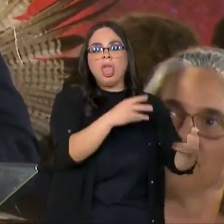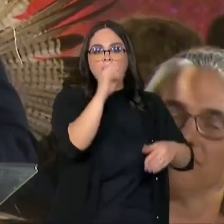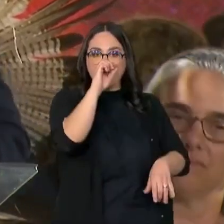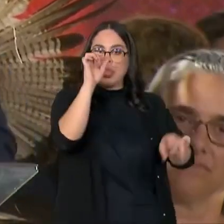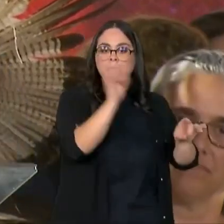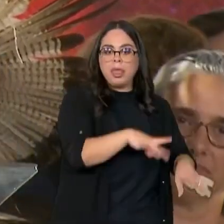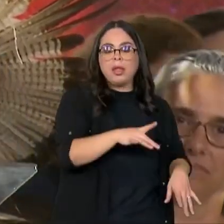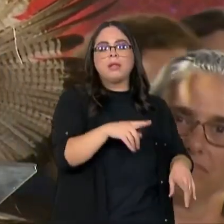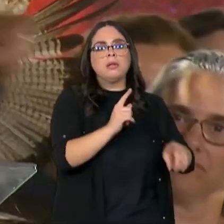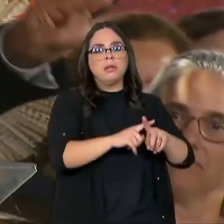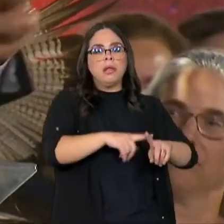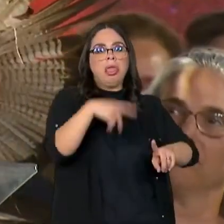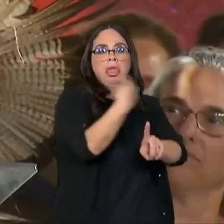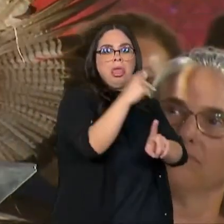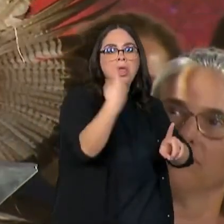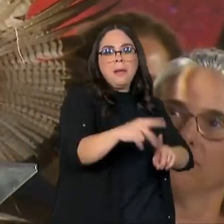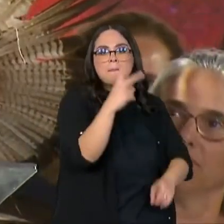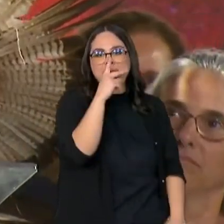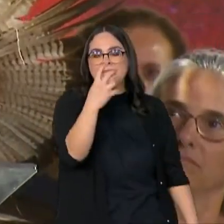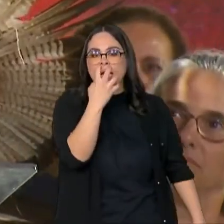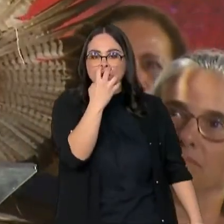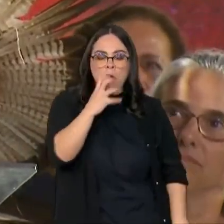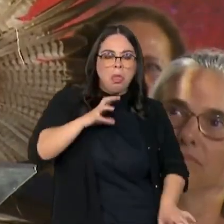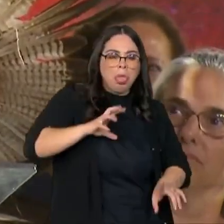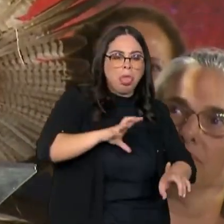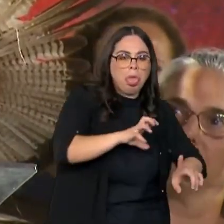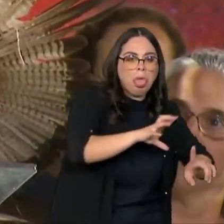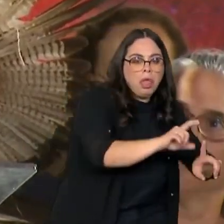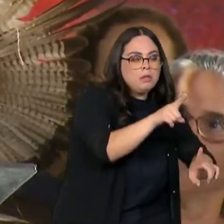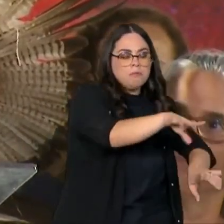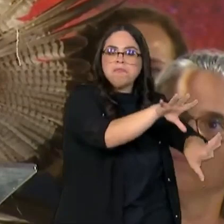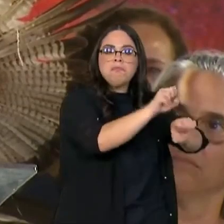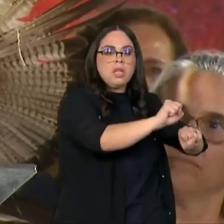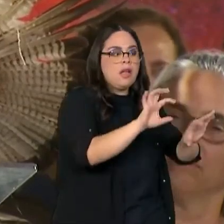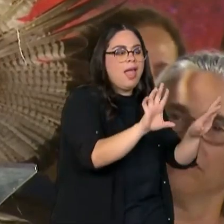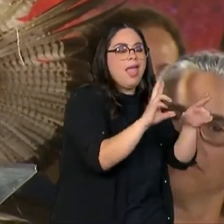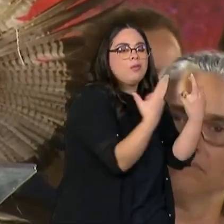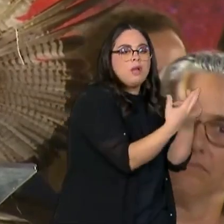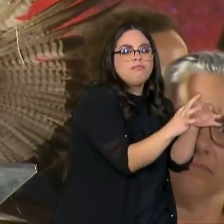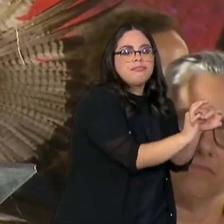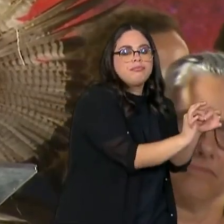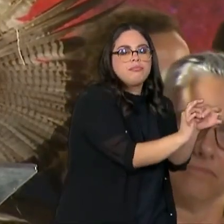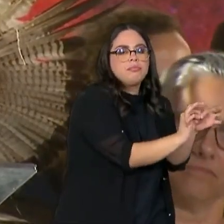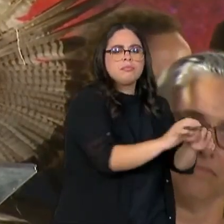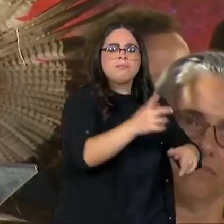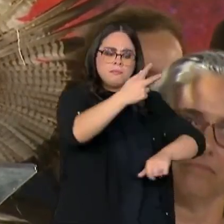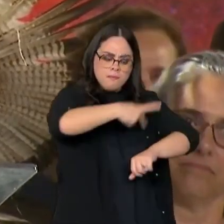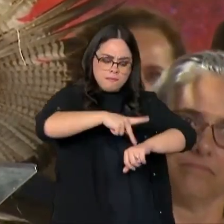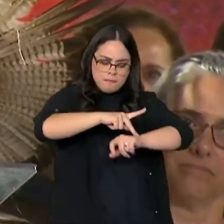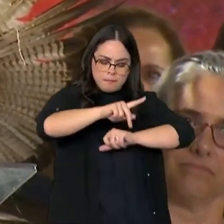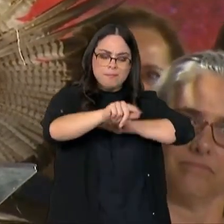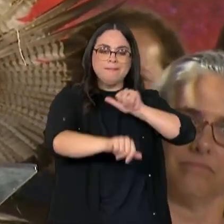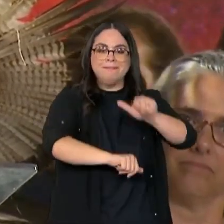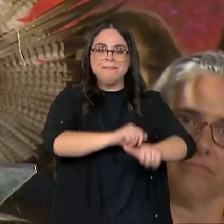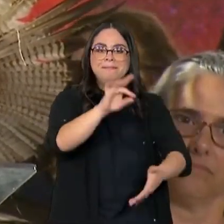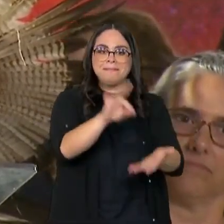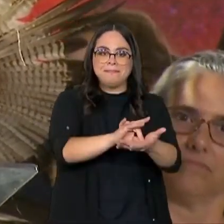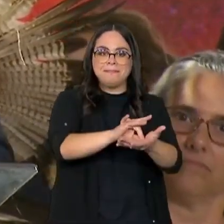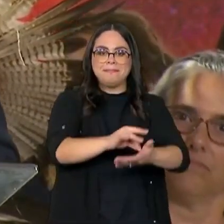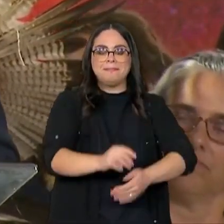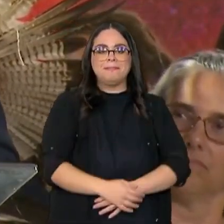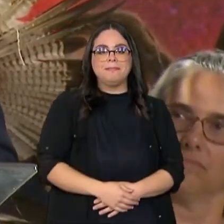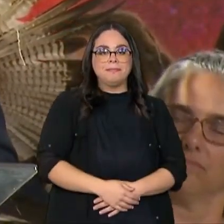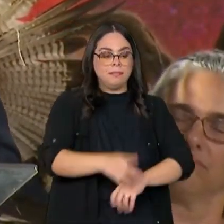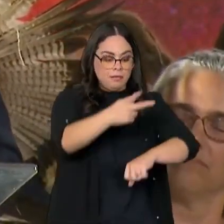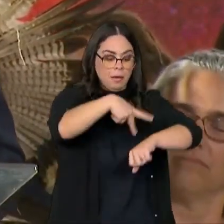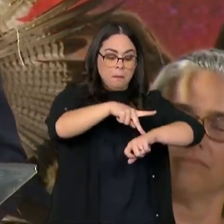pau e cacetete e cachorro policial para não deixar vocês se reunirem. Esse país mudou. Esse país